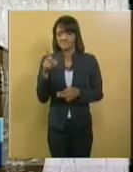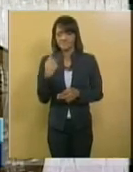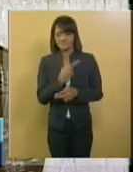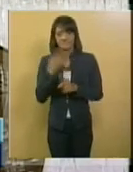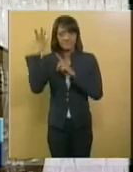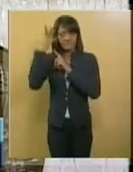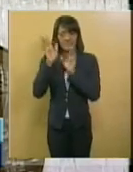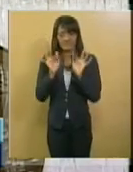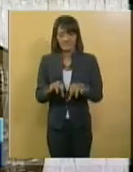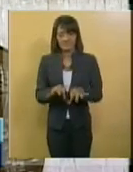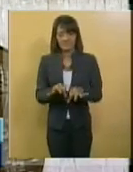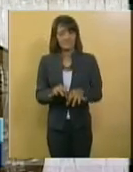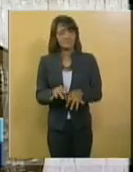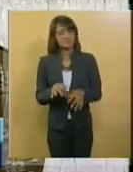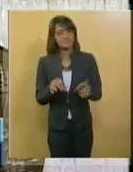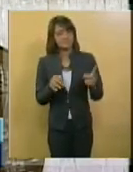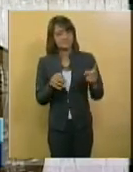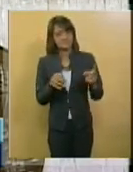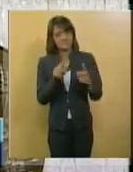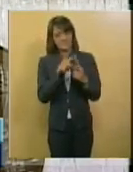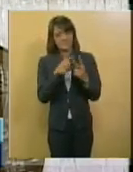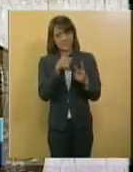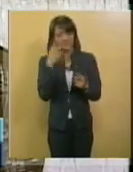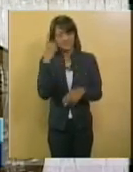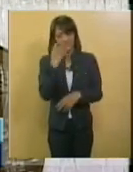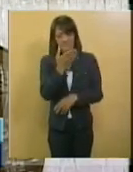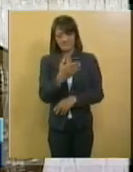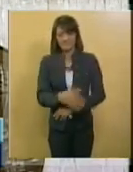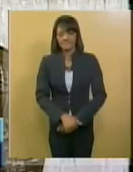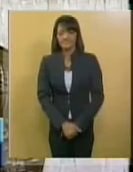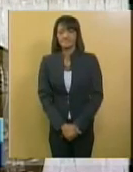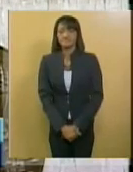a palestra. A palavra é para a Glória Pires.